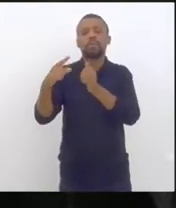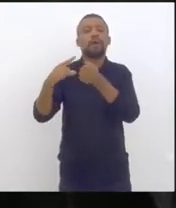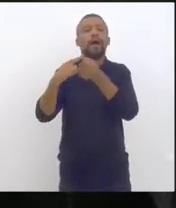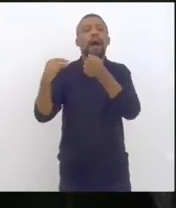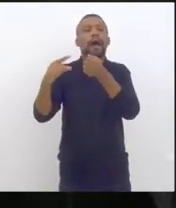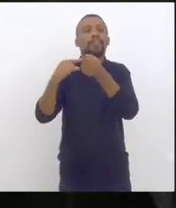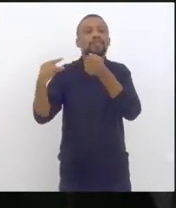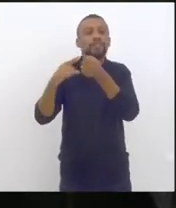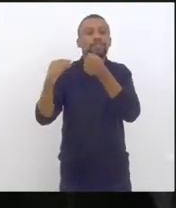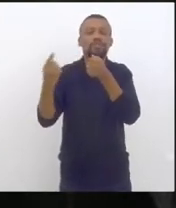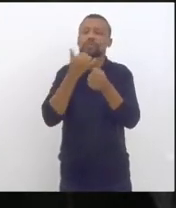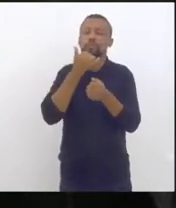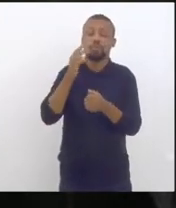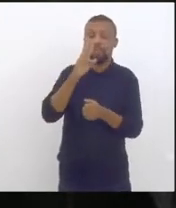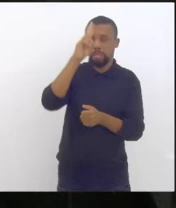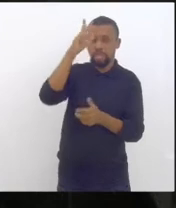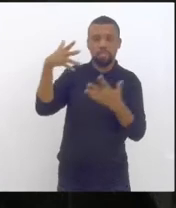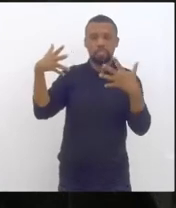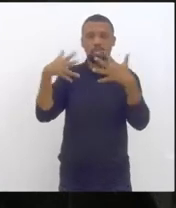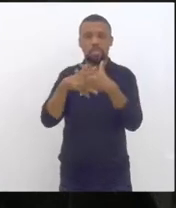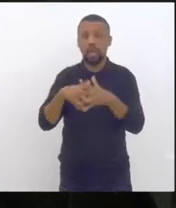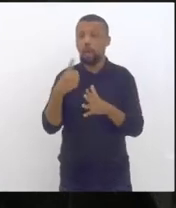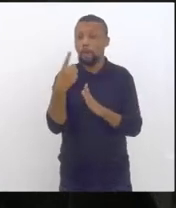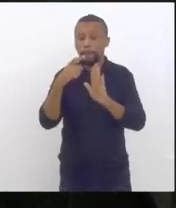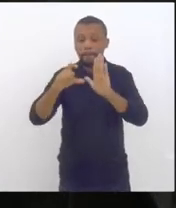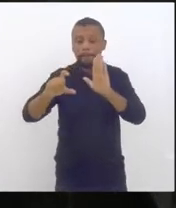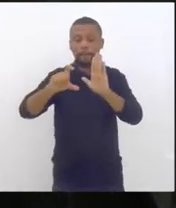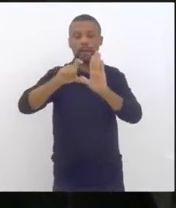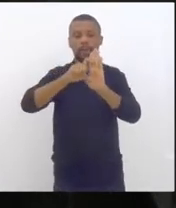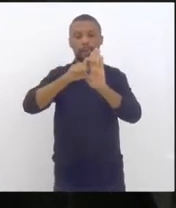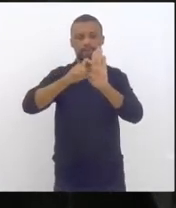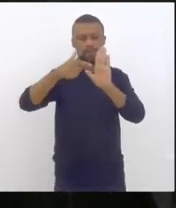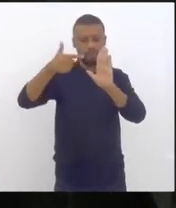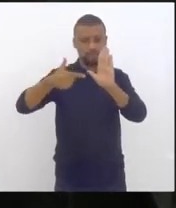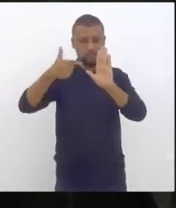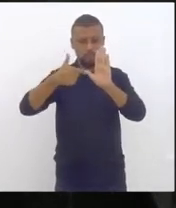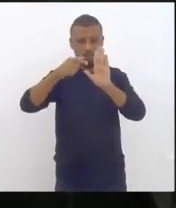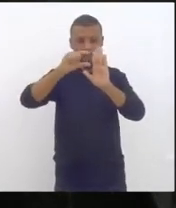é só um artigo não parar agora porque eu acho que é o segundo